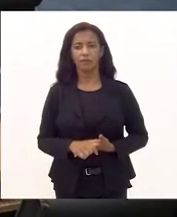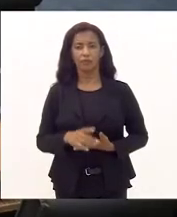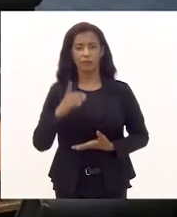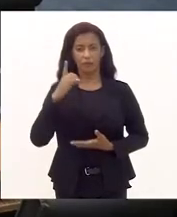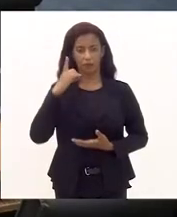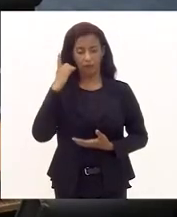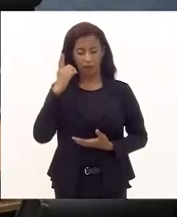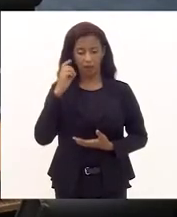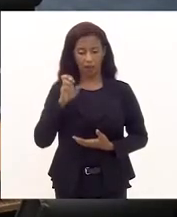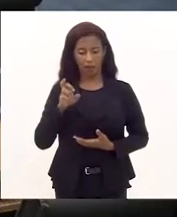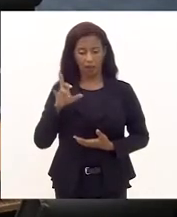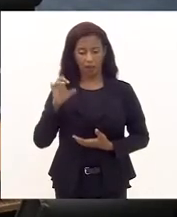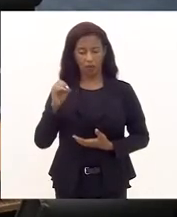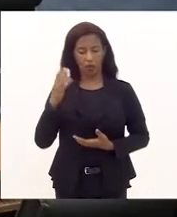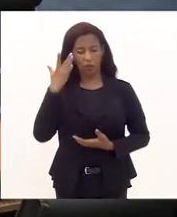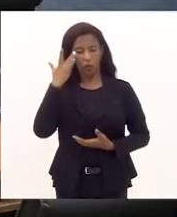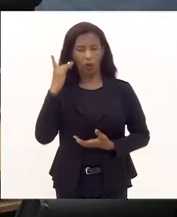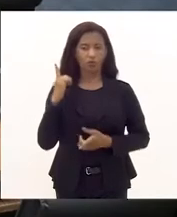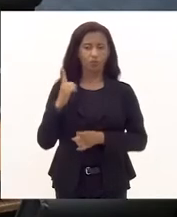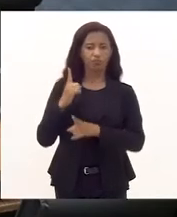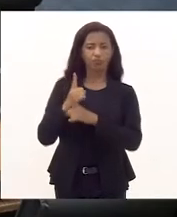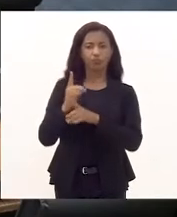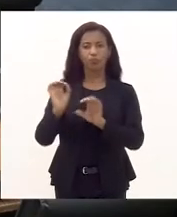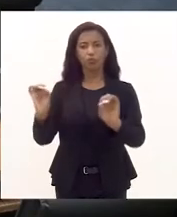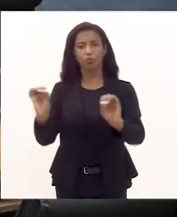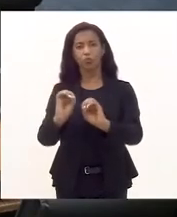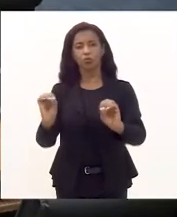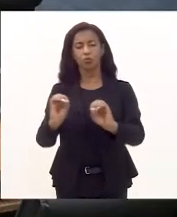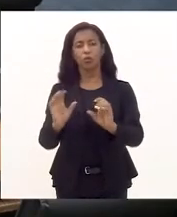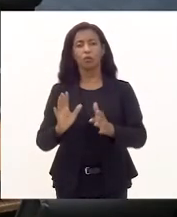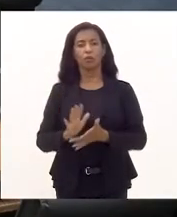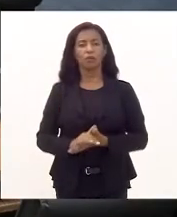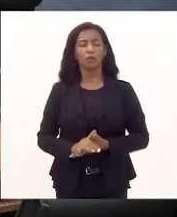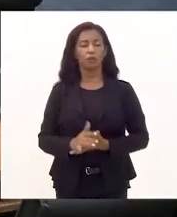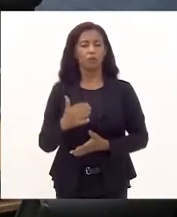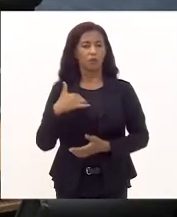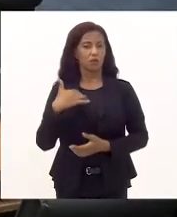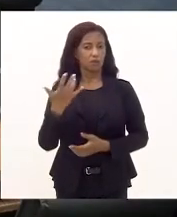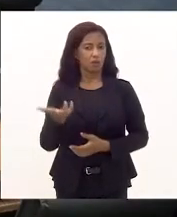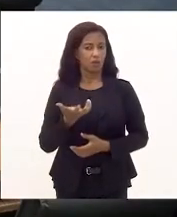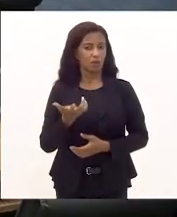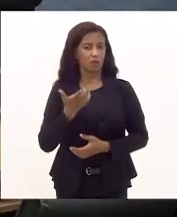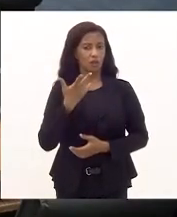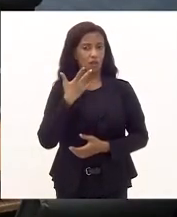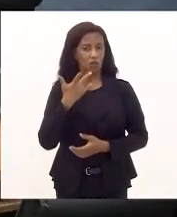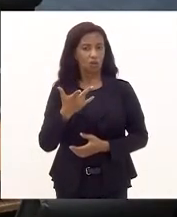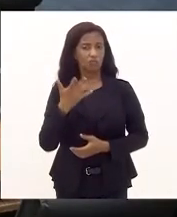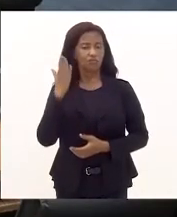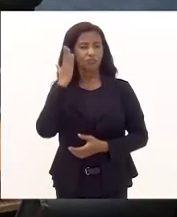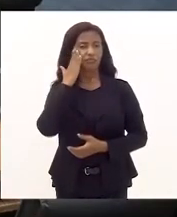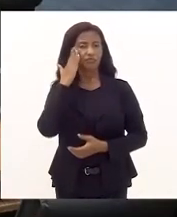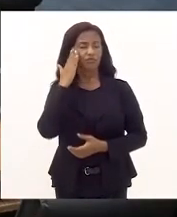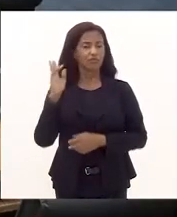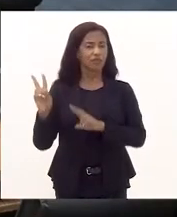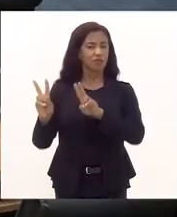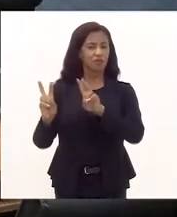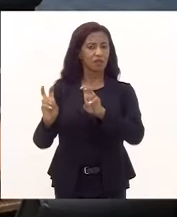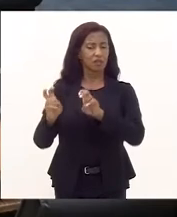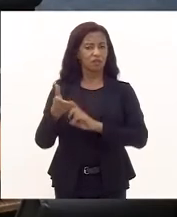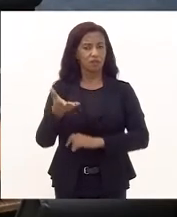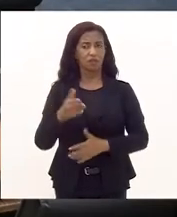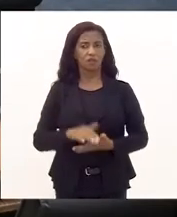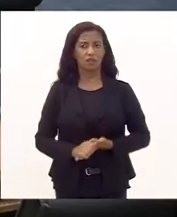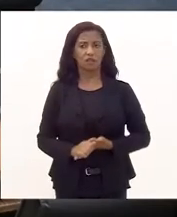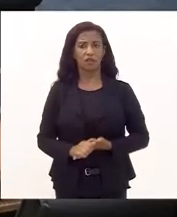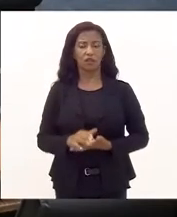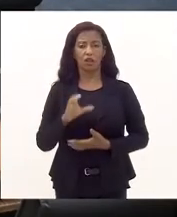Deputado Eurico, acho que não se encontra presente, né? Mas eu quero dizer que eu estou a par, presidente, desse assunto aí